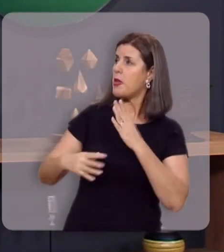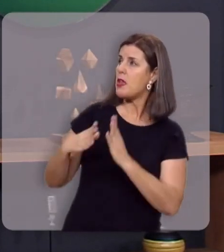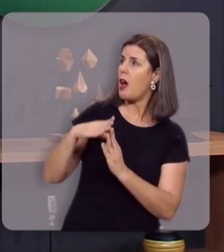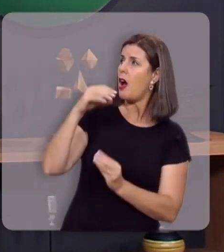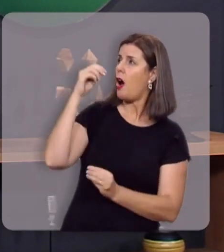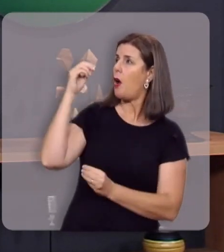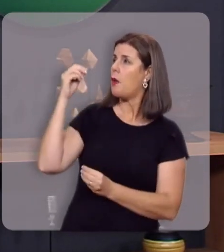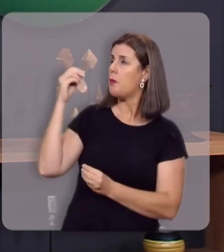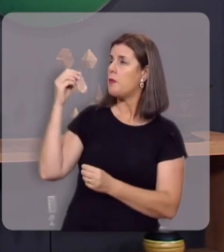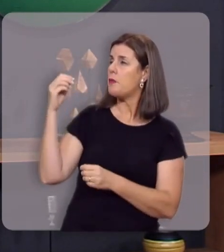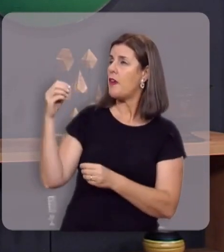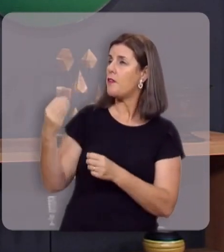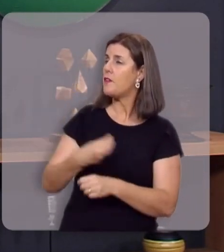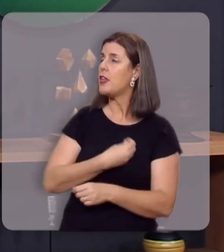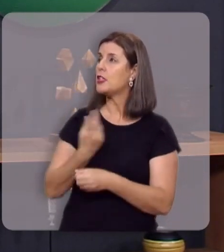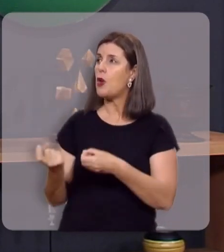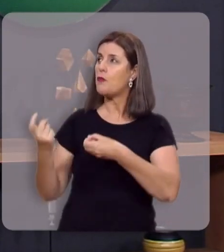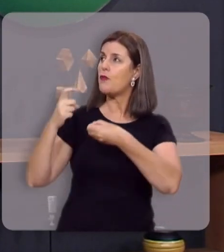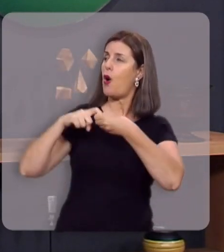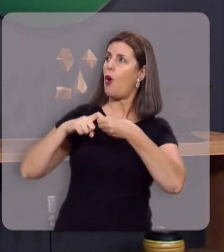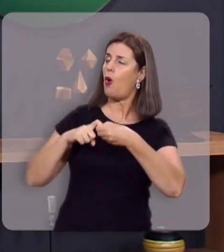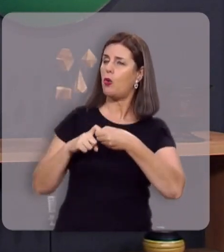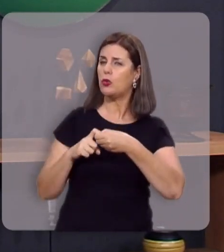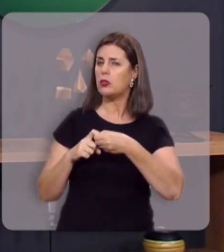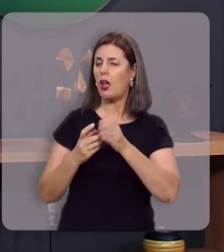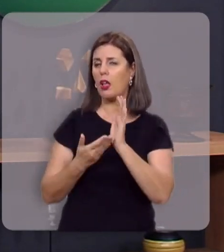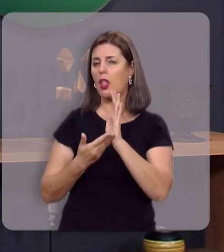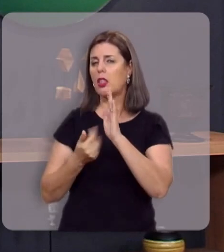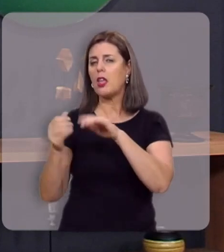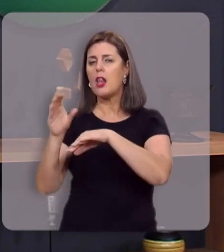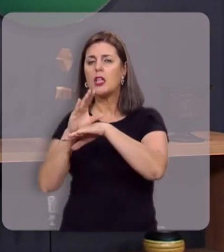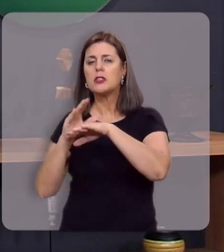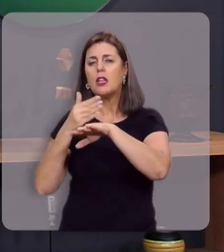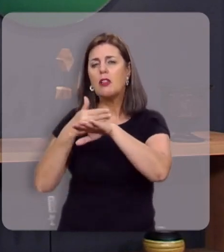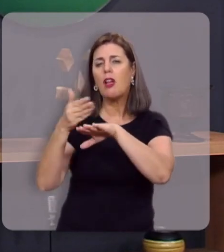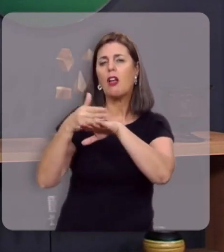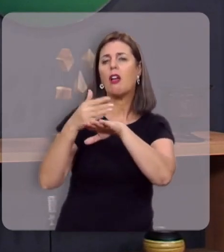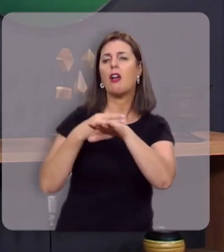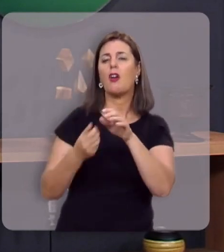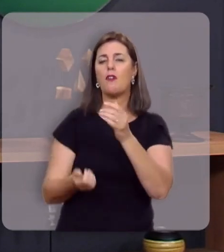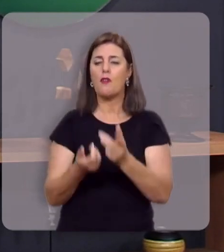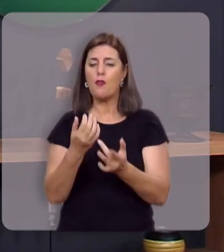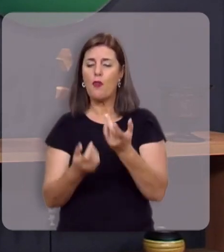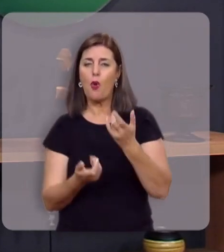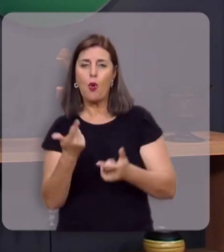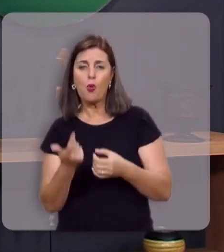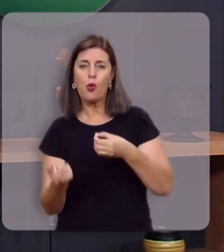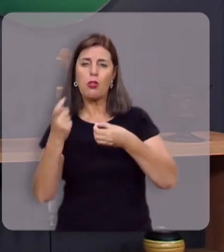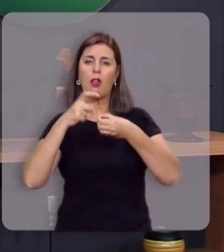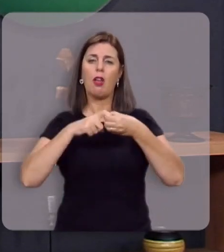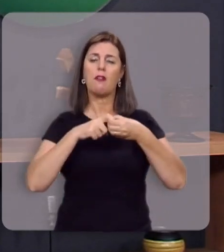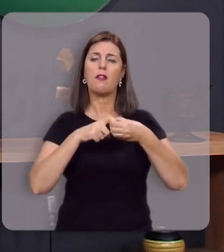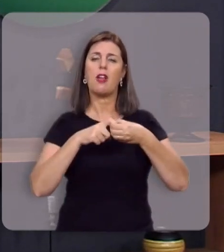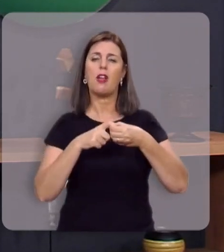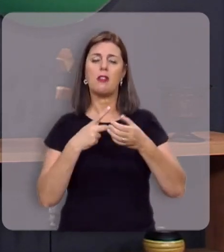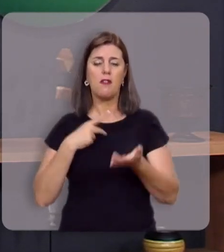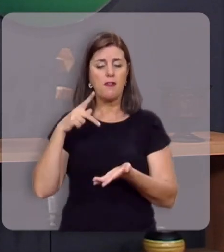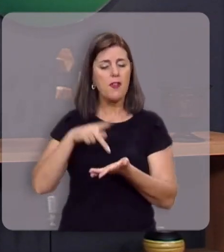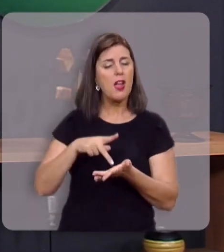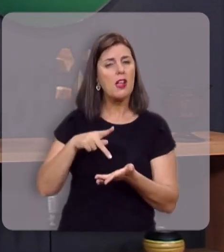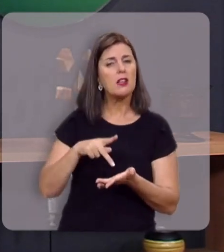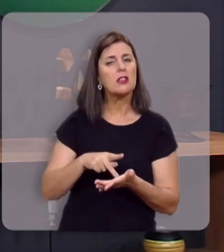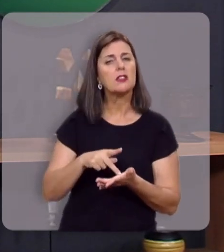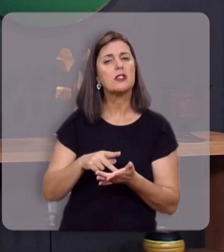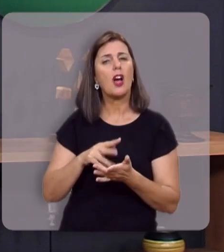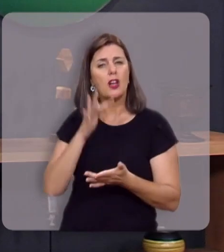Ele sopre um alento de vida na sua vida, que Ele remova as cinzas, que Ele acenda as brasas, que Ele traga agora um verdadeiro